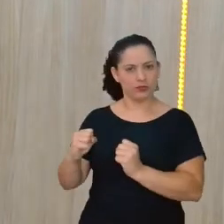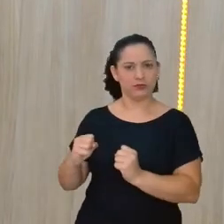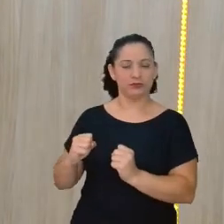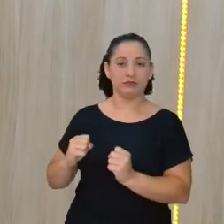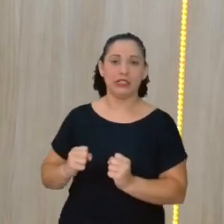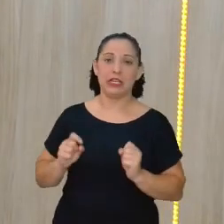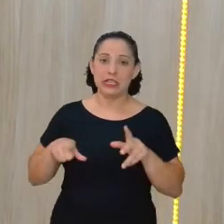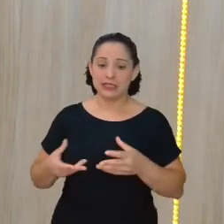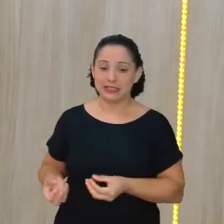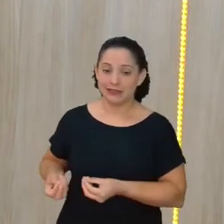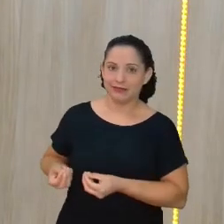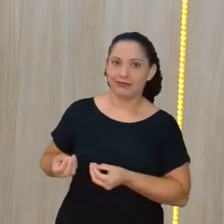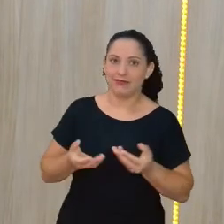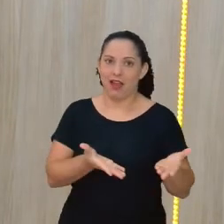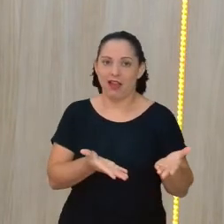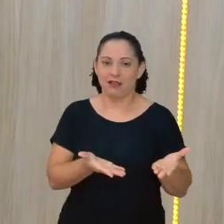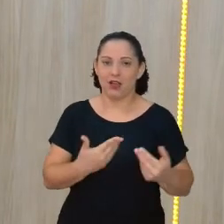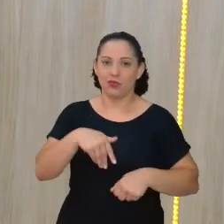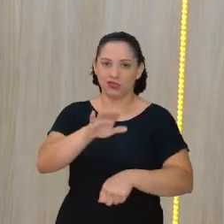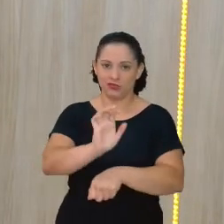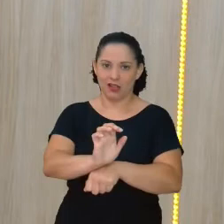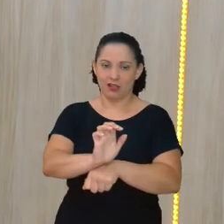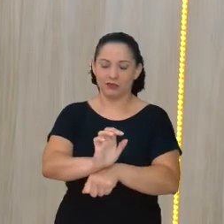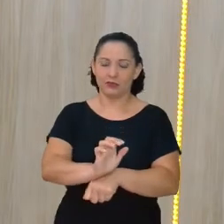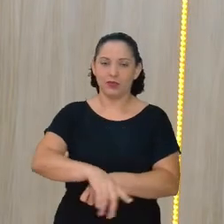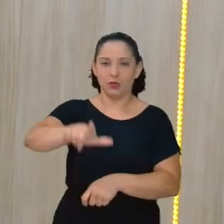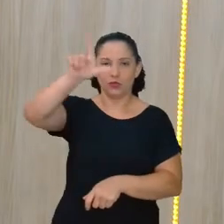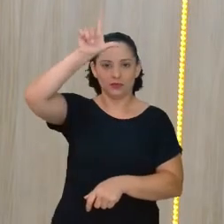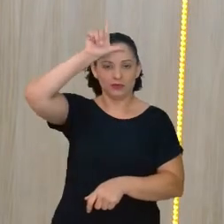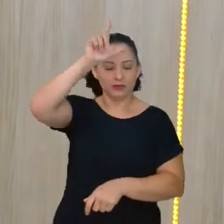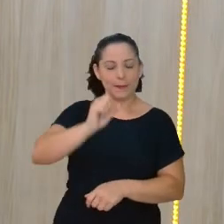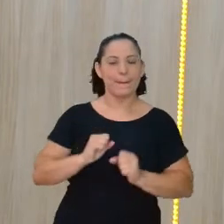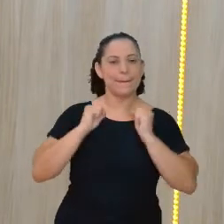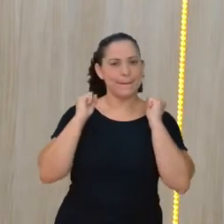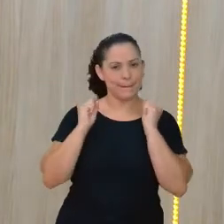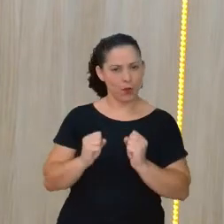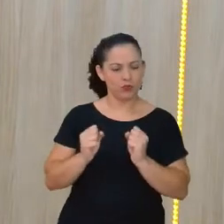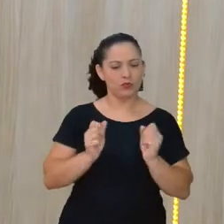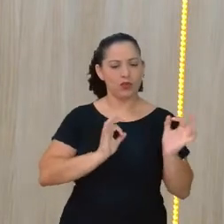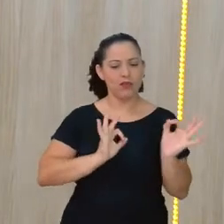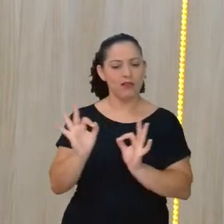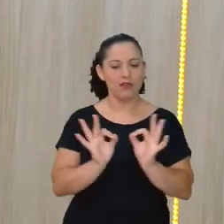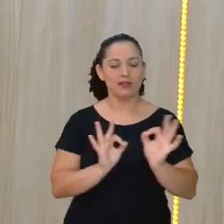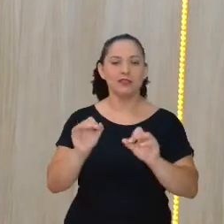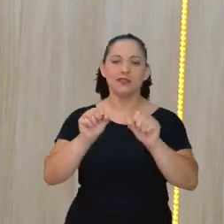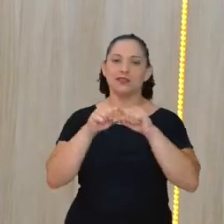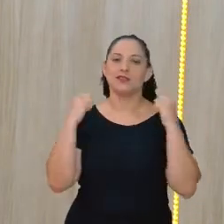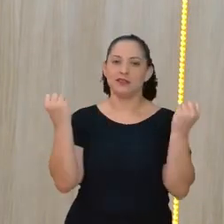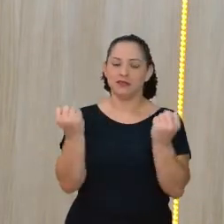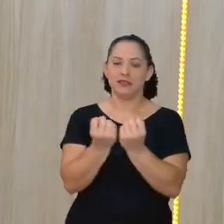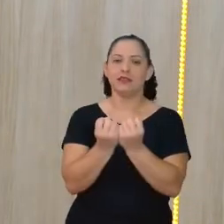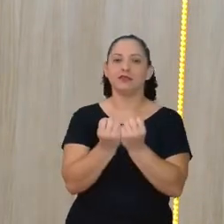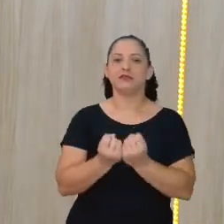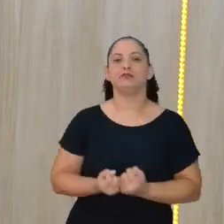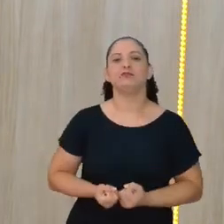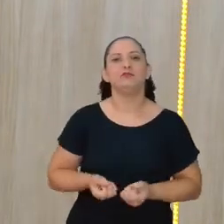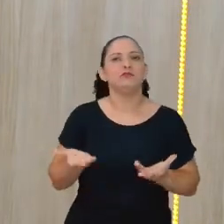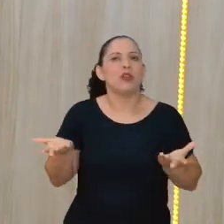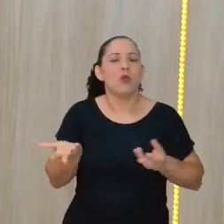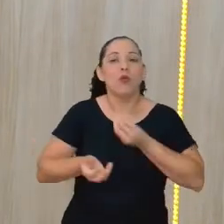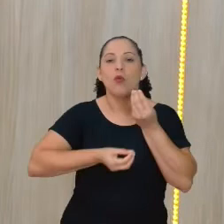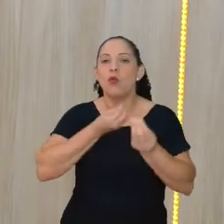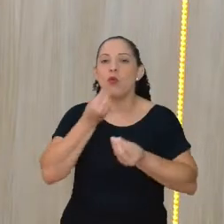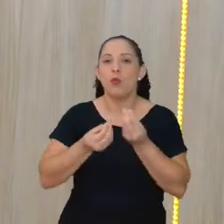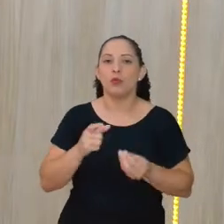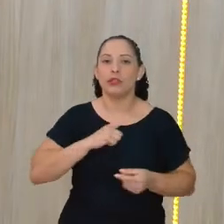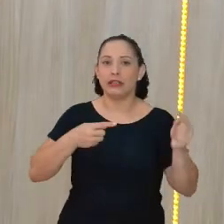parte desse poder ao Estado para que possa organizar a sociedade. Então, vamos lá. A gente partiu de